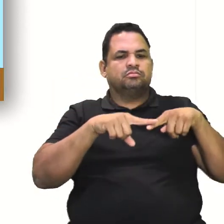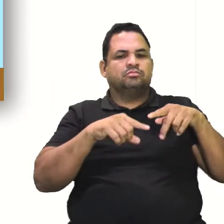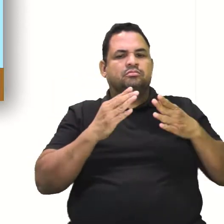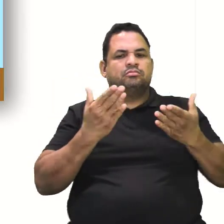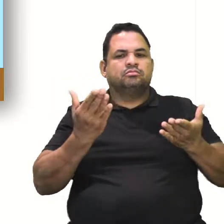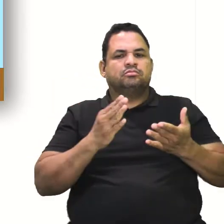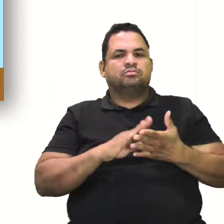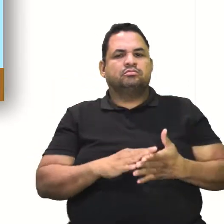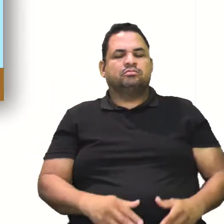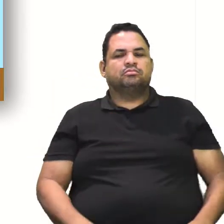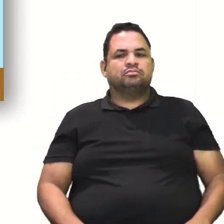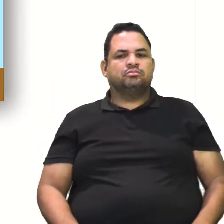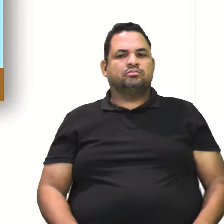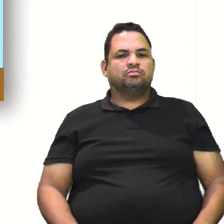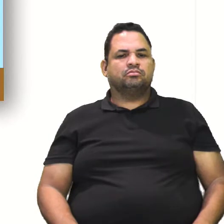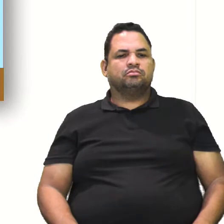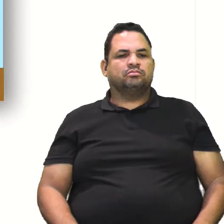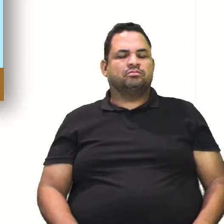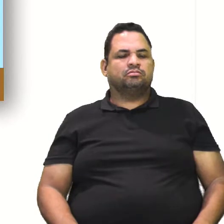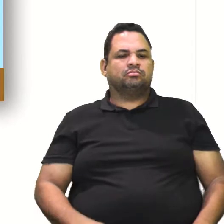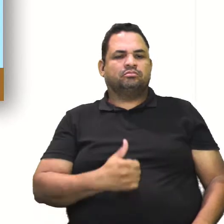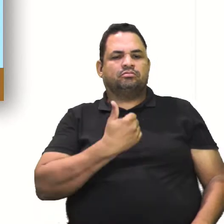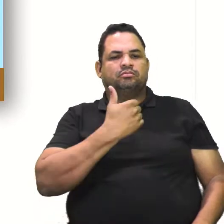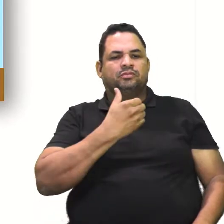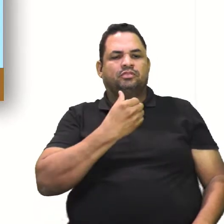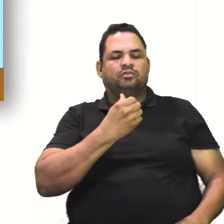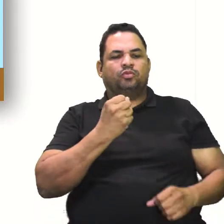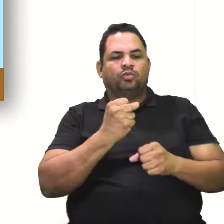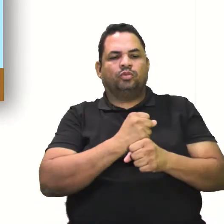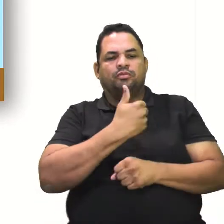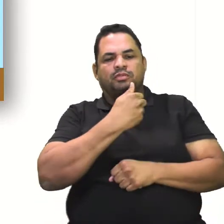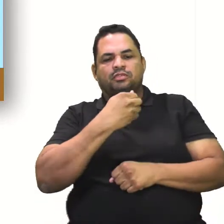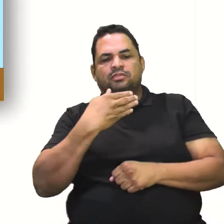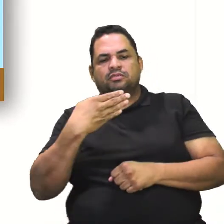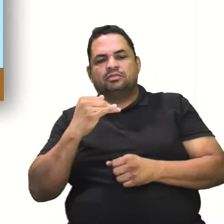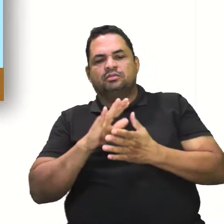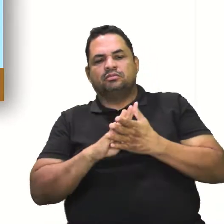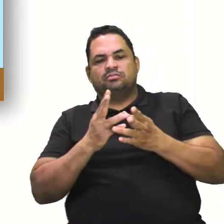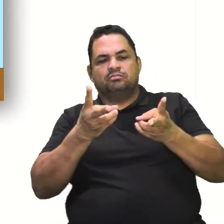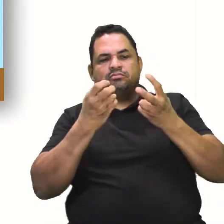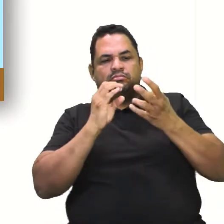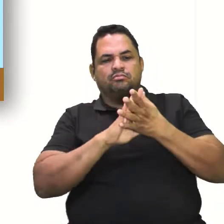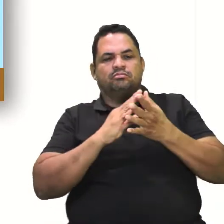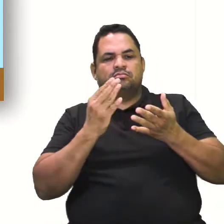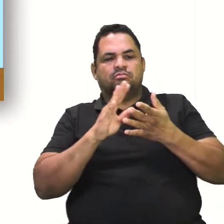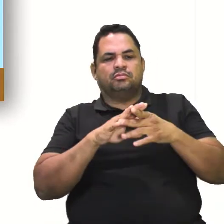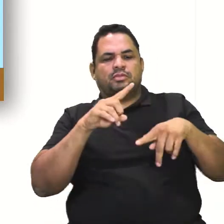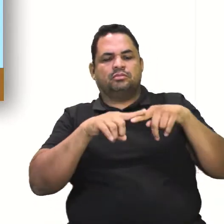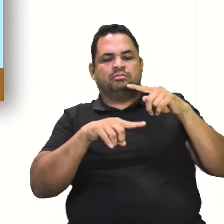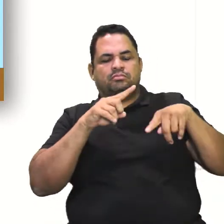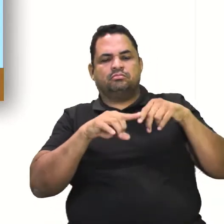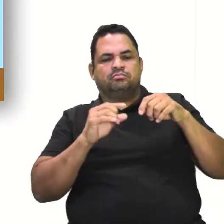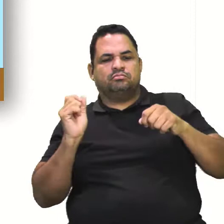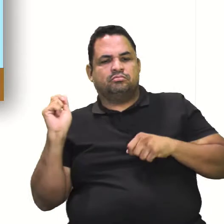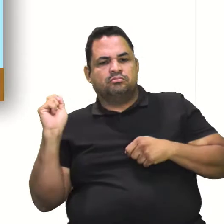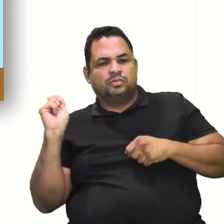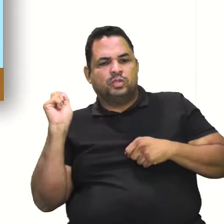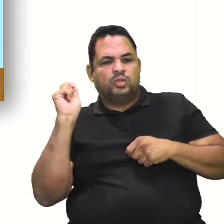A descoberta de Galileu Galilei, que em 1604 percebeu que um projétil que era